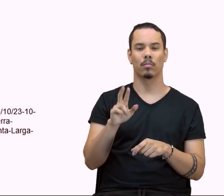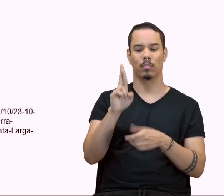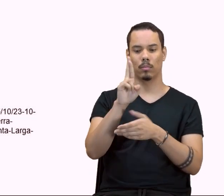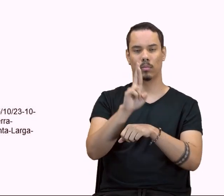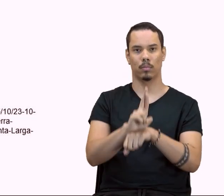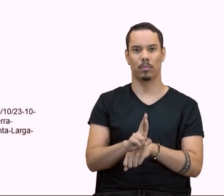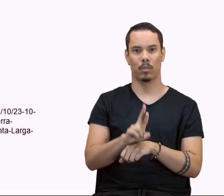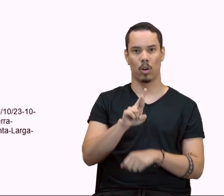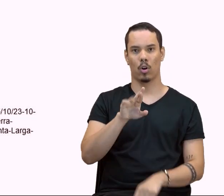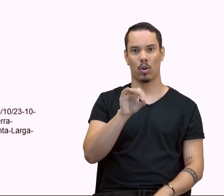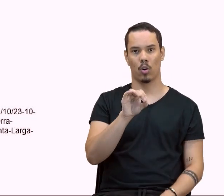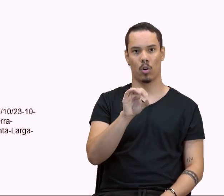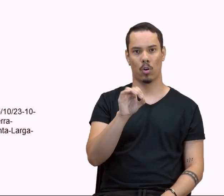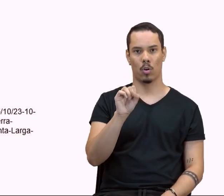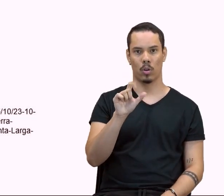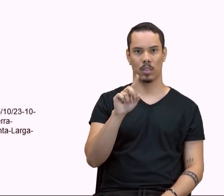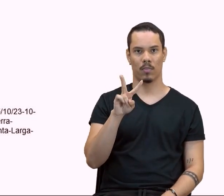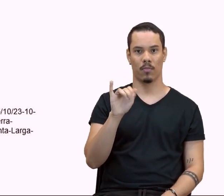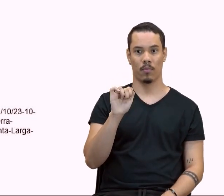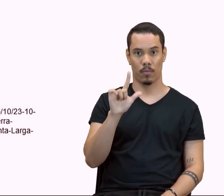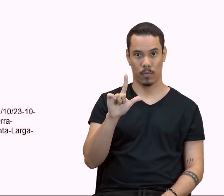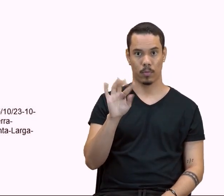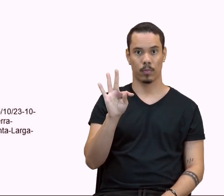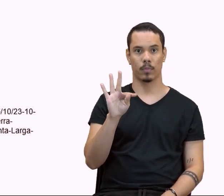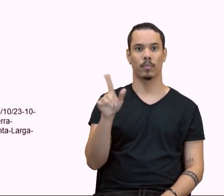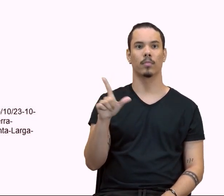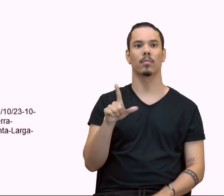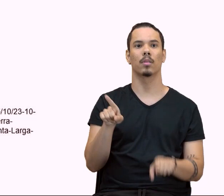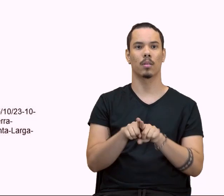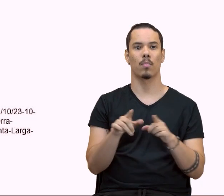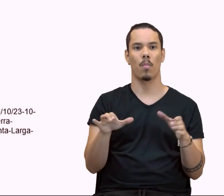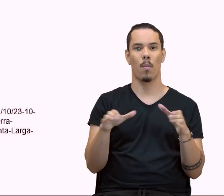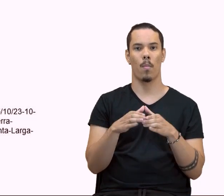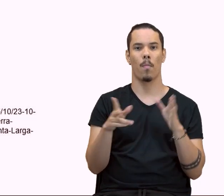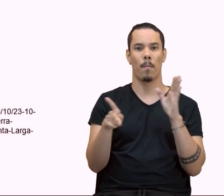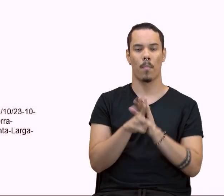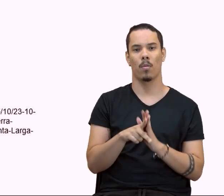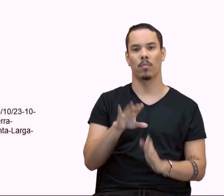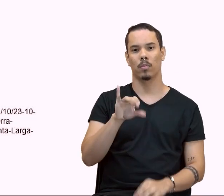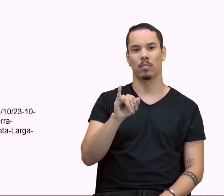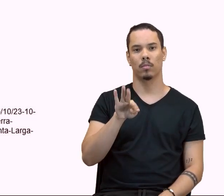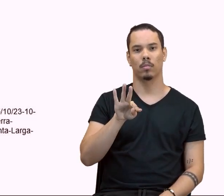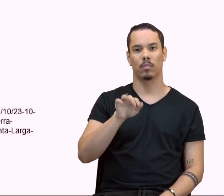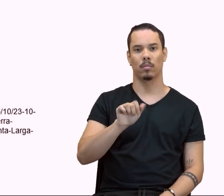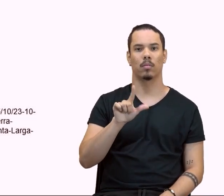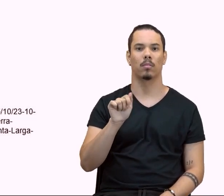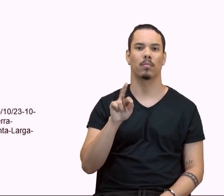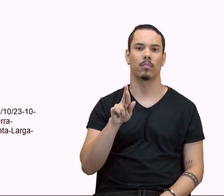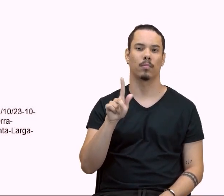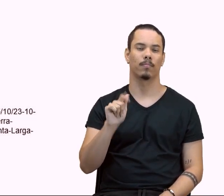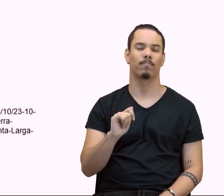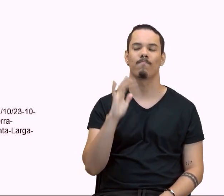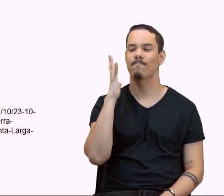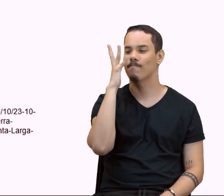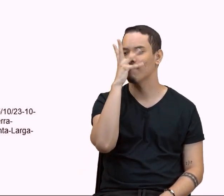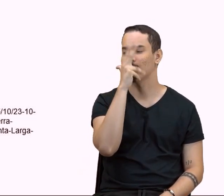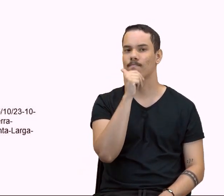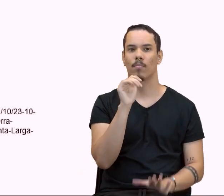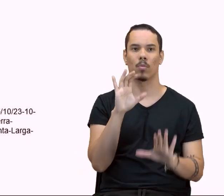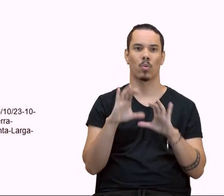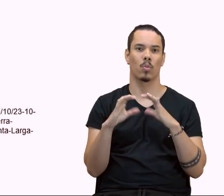certo, professor Jorge? E aqui a gente tem um povo Cinta Larga. Essa galera aí nessa foto aí, ó, muito bonita, da comunidade lá